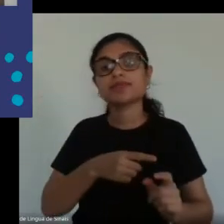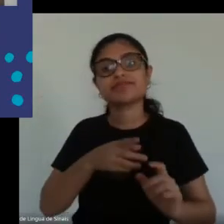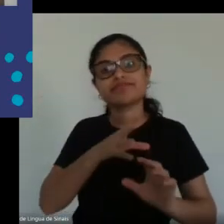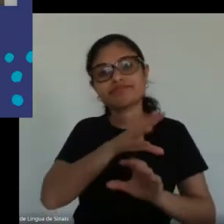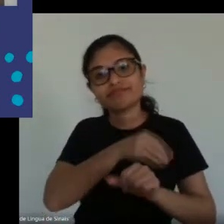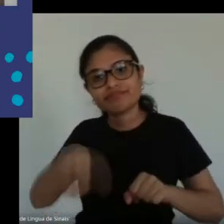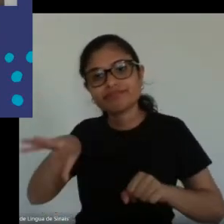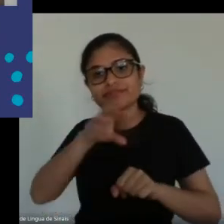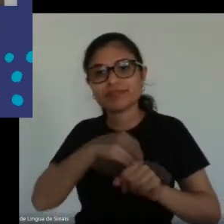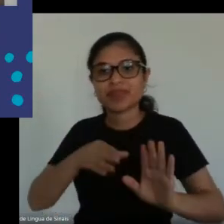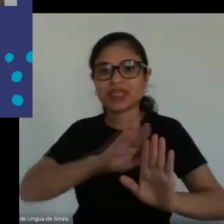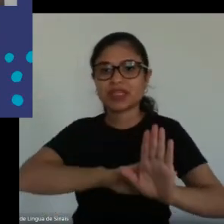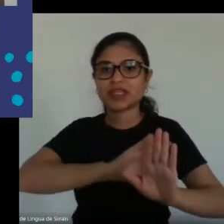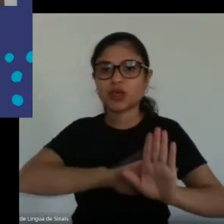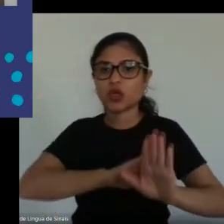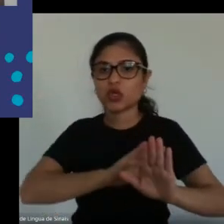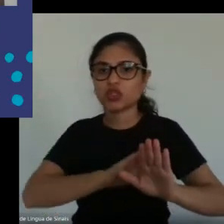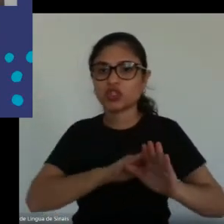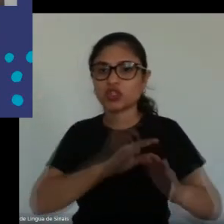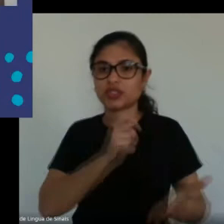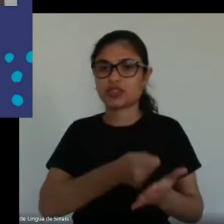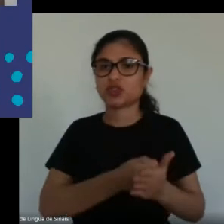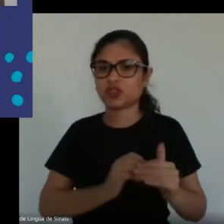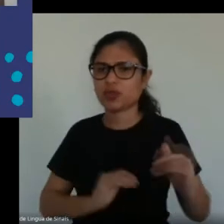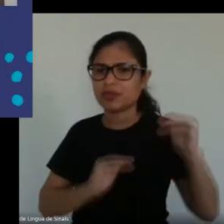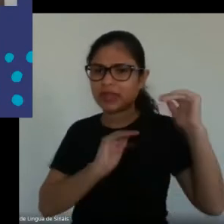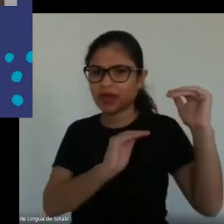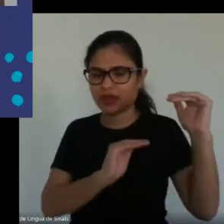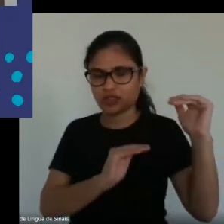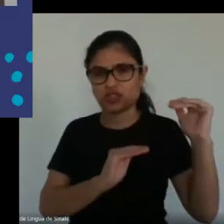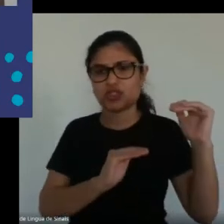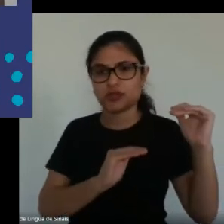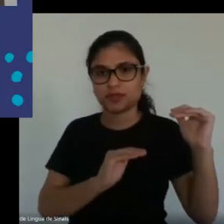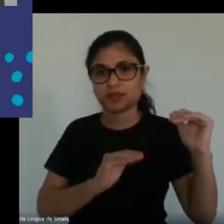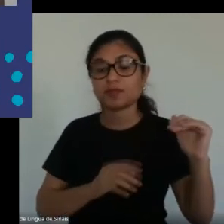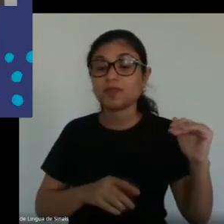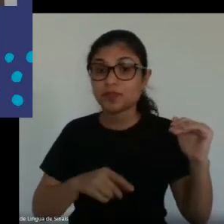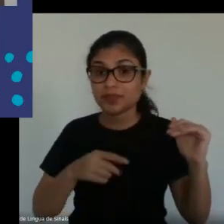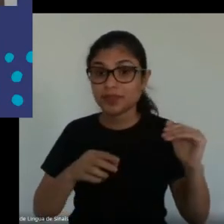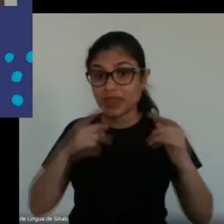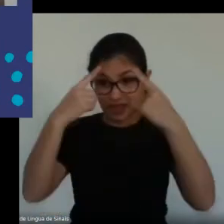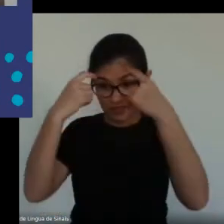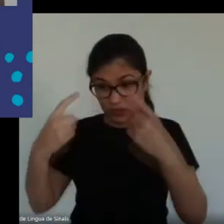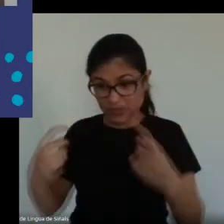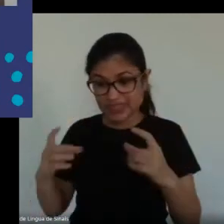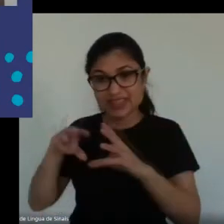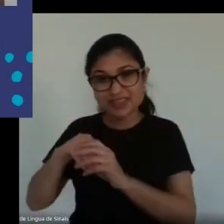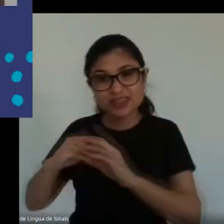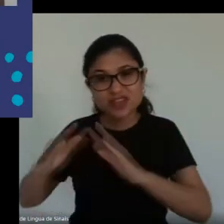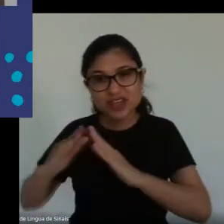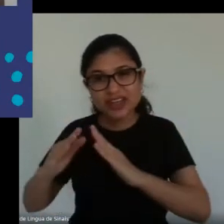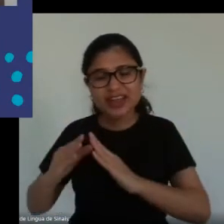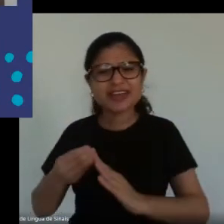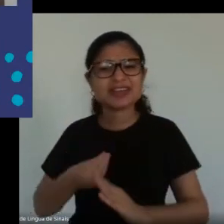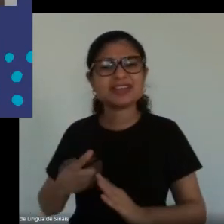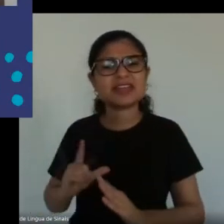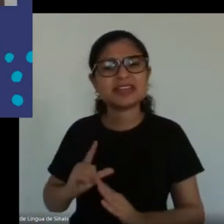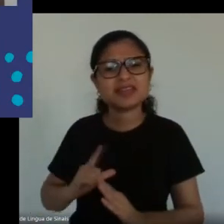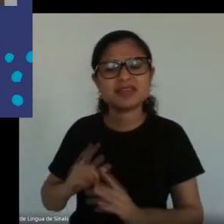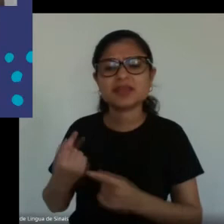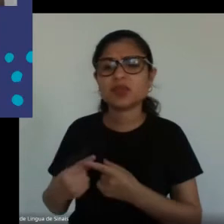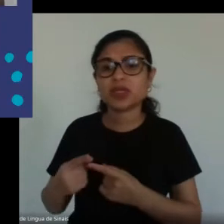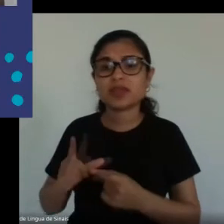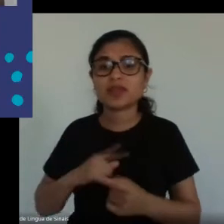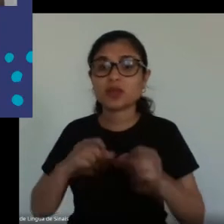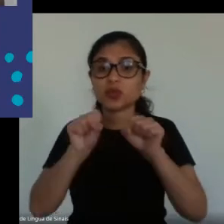ideologia dominante, gente. A violência que está dentro dos nossos lares, ela existe porque a gente tem um